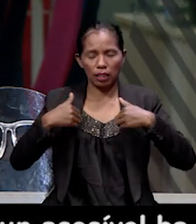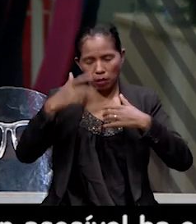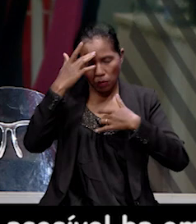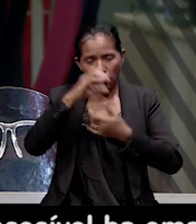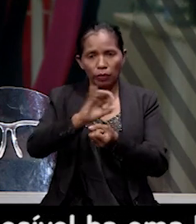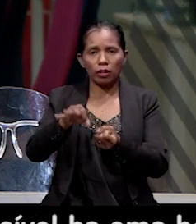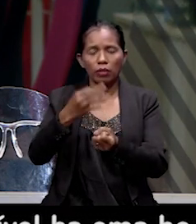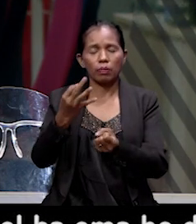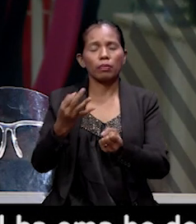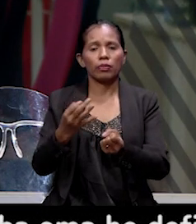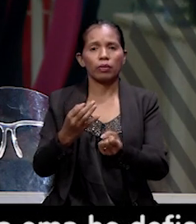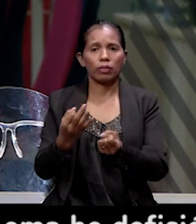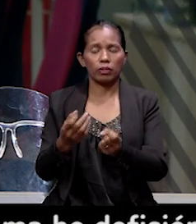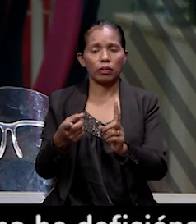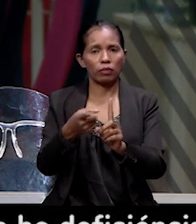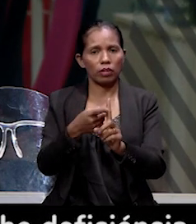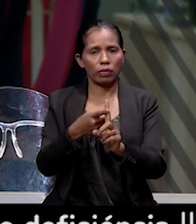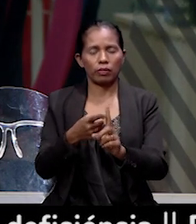COVID-19.